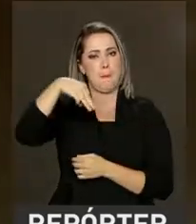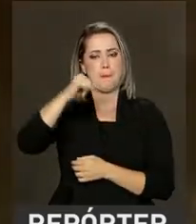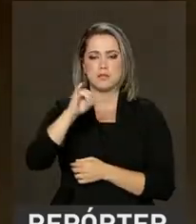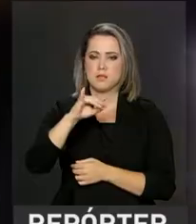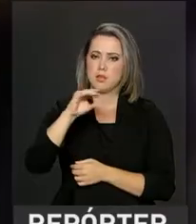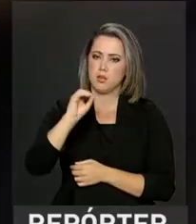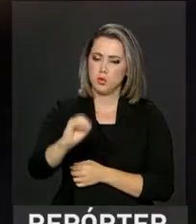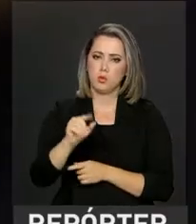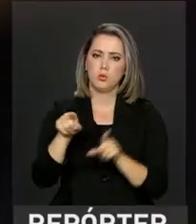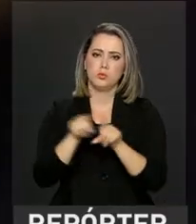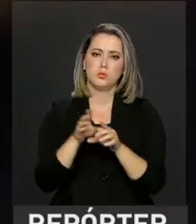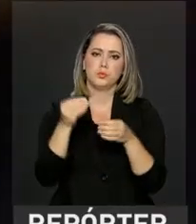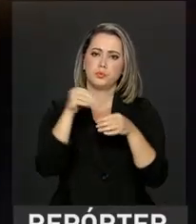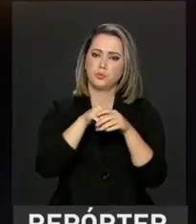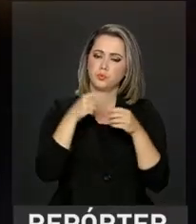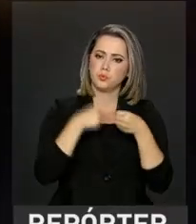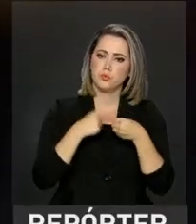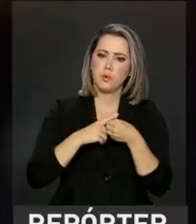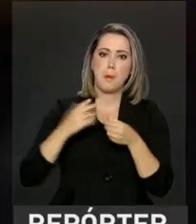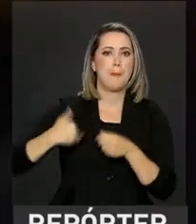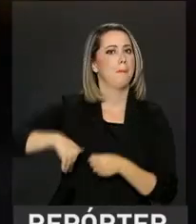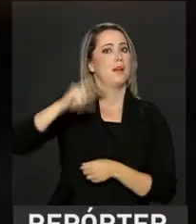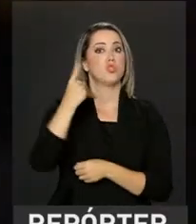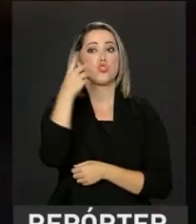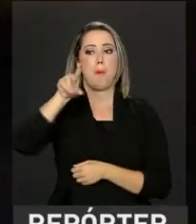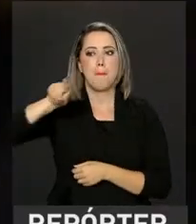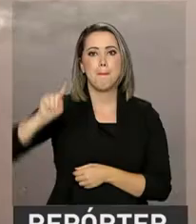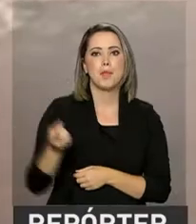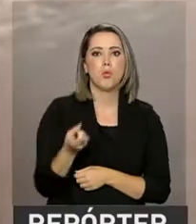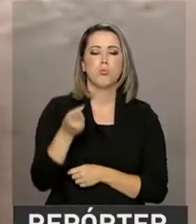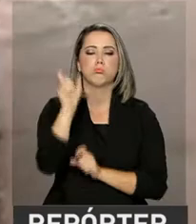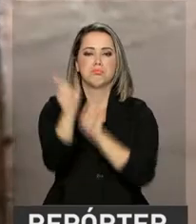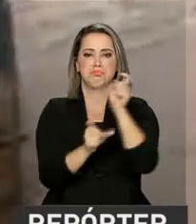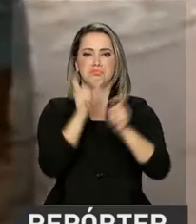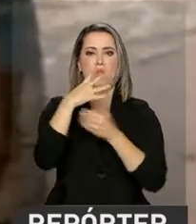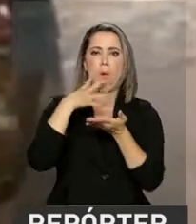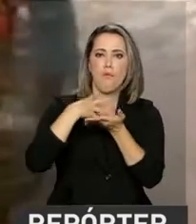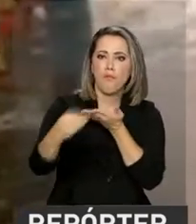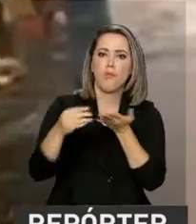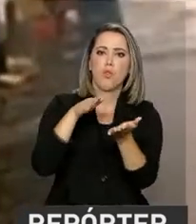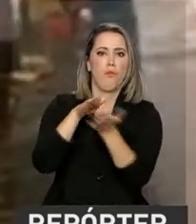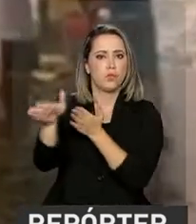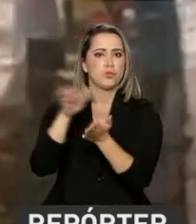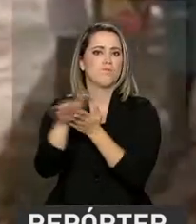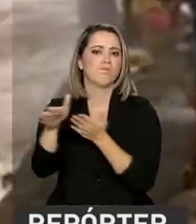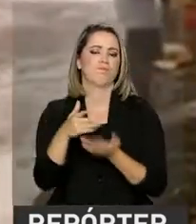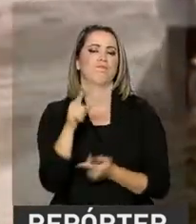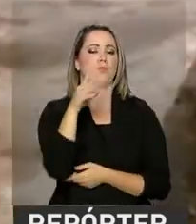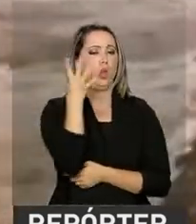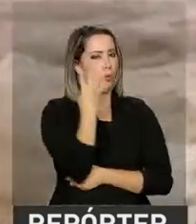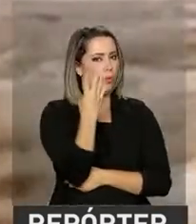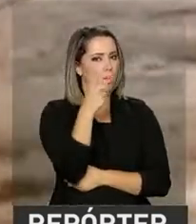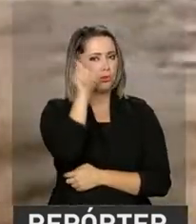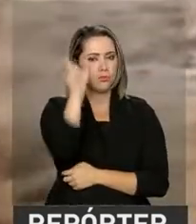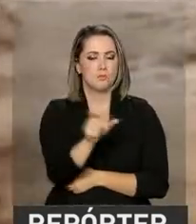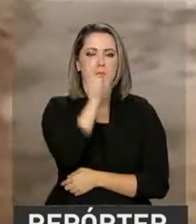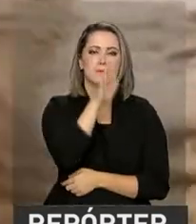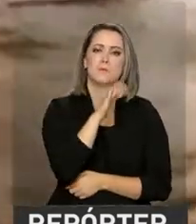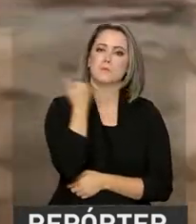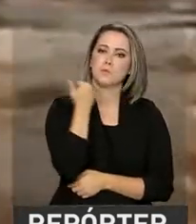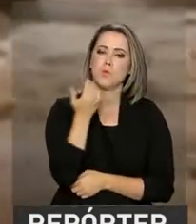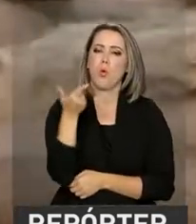estado mais de mil pessoas tiveram que deixar suas casas foram registradas quatro mortes e quatro pessoas estão